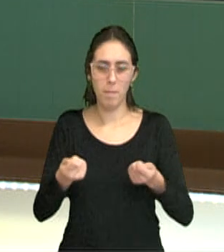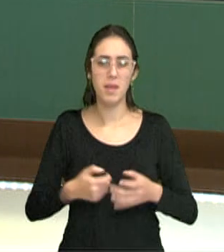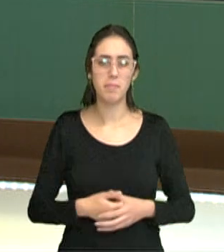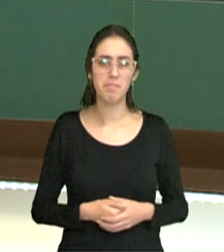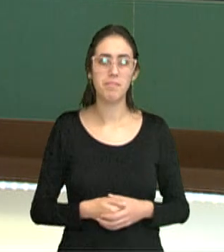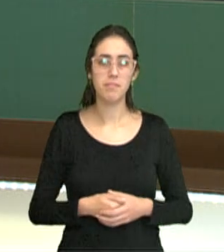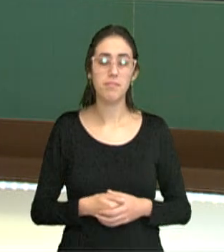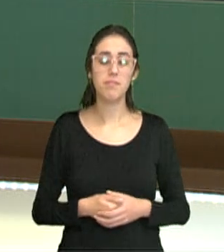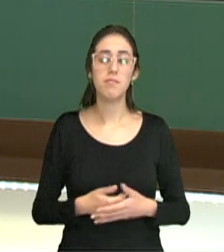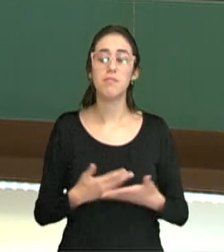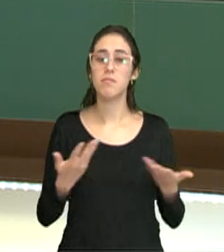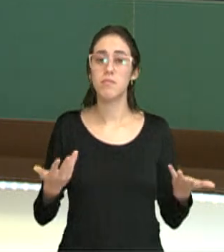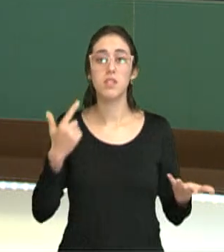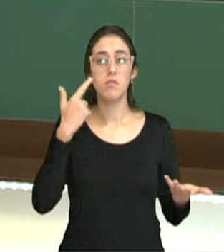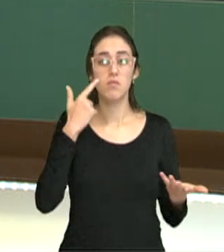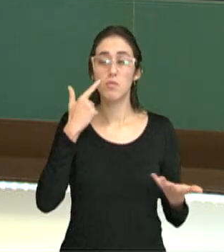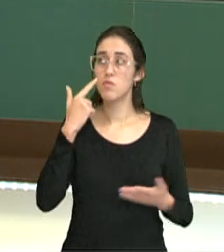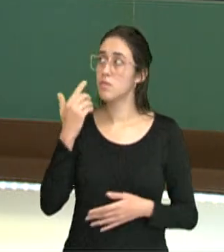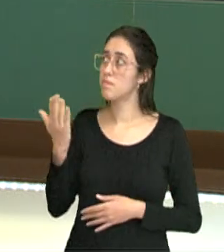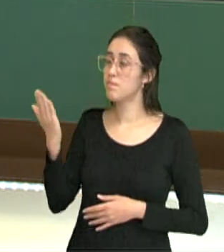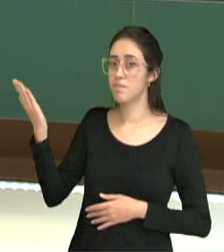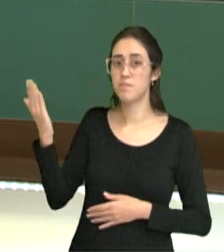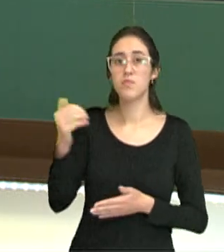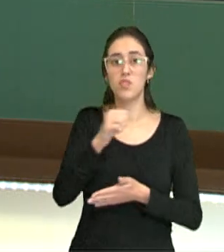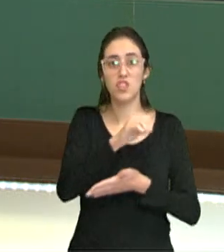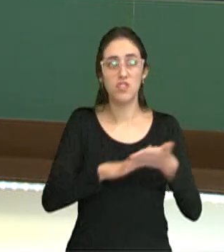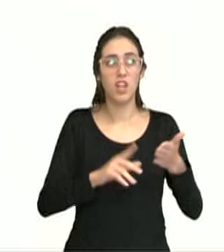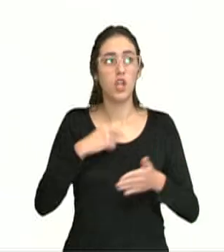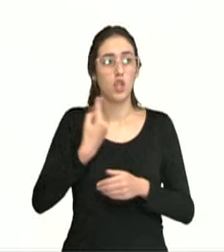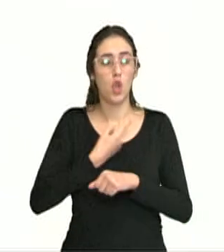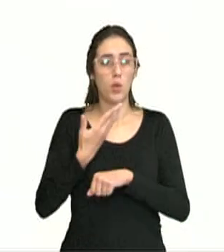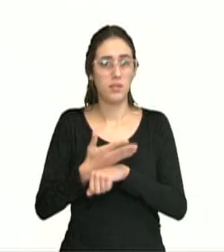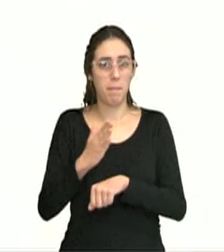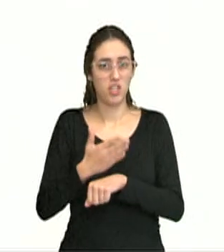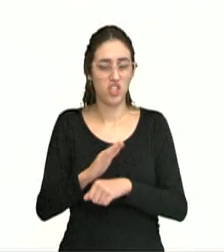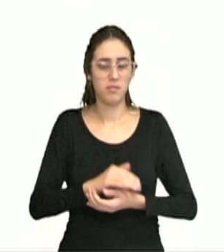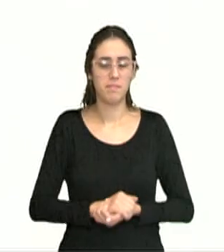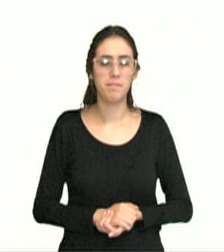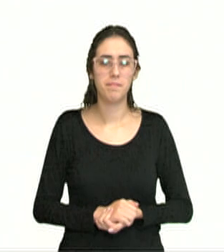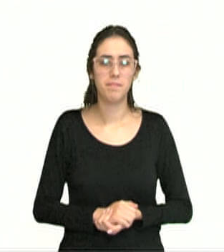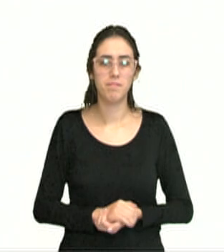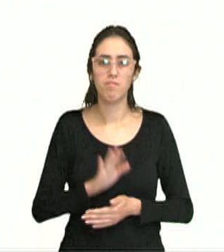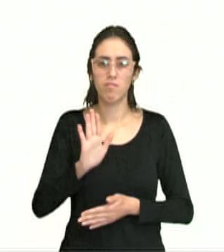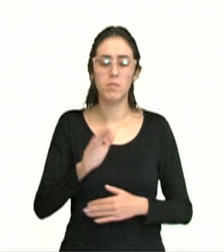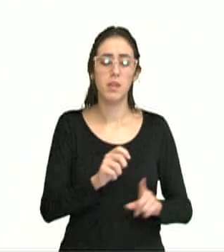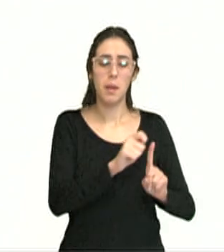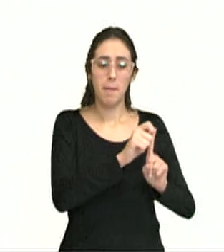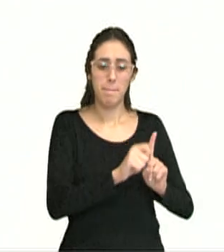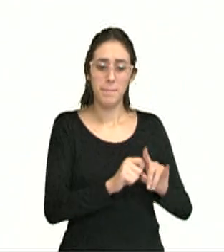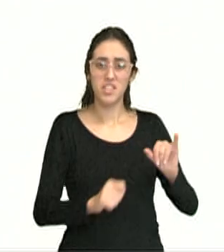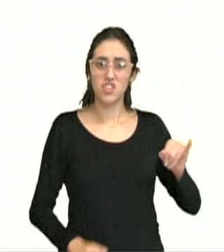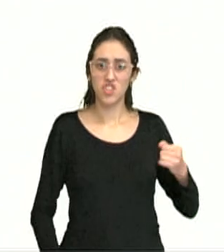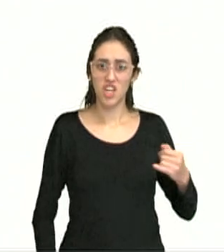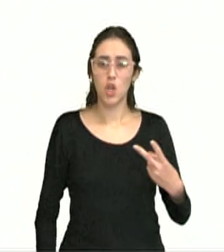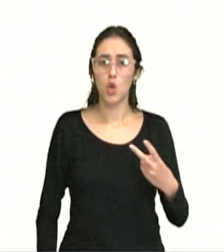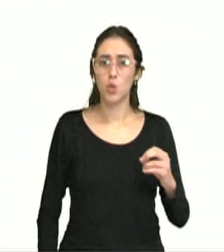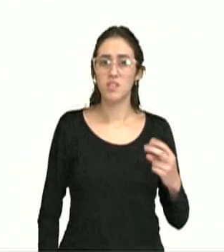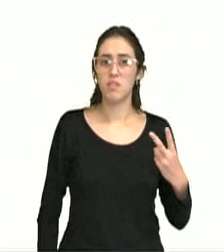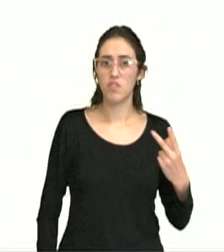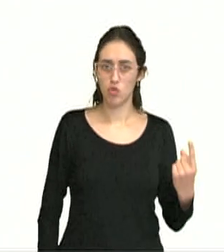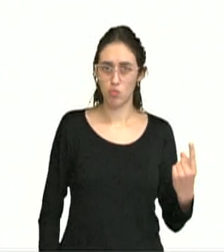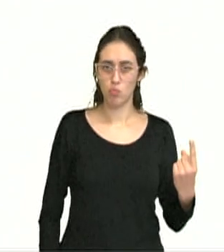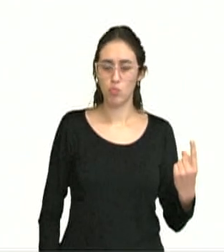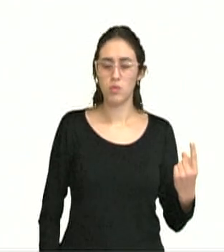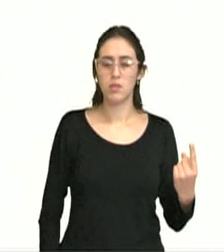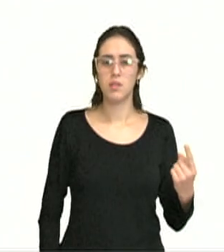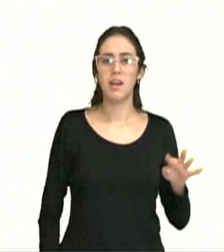elas são utilizadas. Vamos ver agora uma atividade para a gente fazer isso. Se no mês de janeiro de 2021 a taxa Selic foi